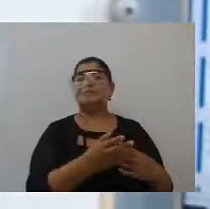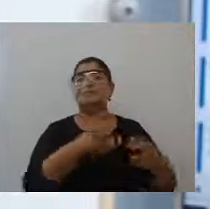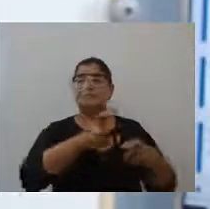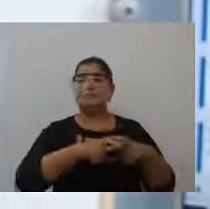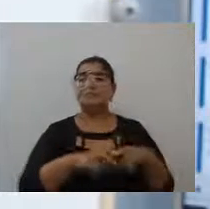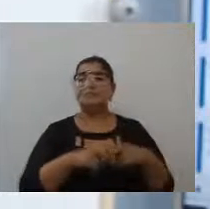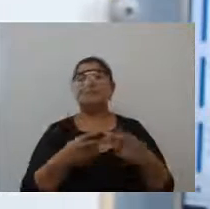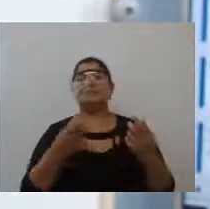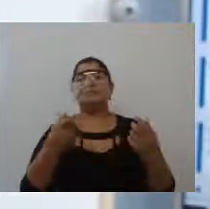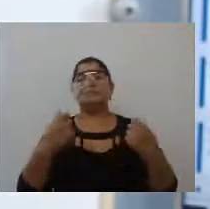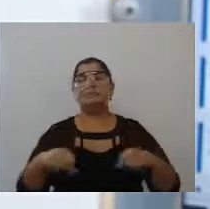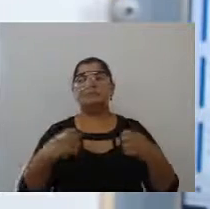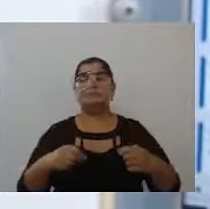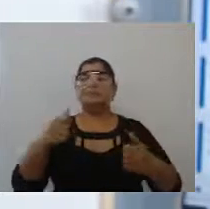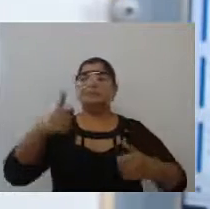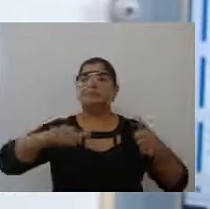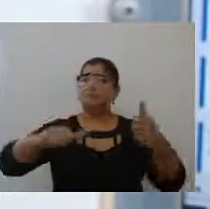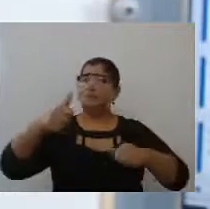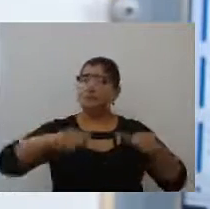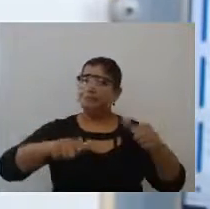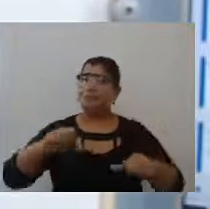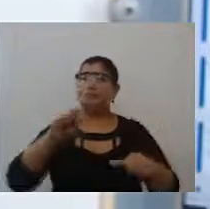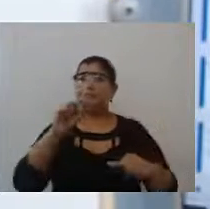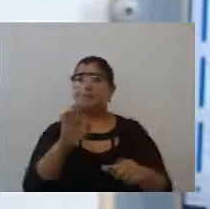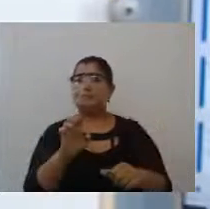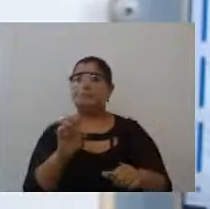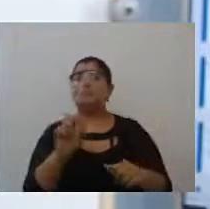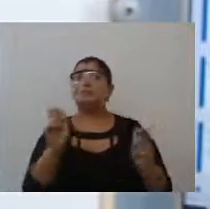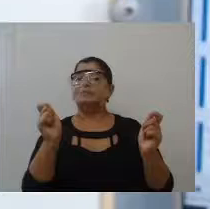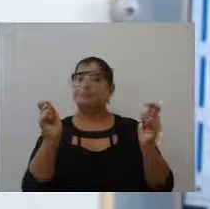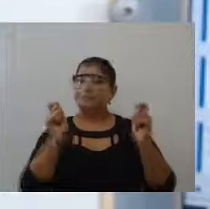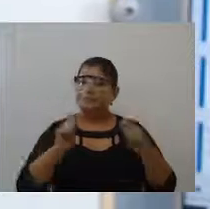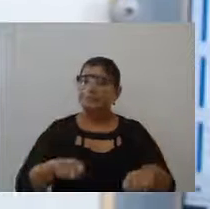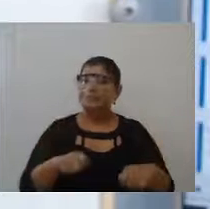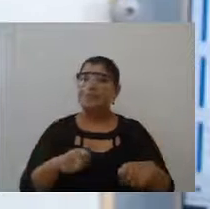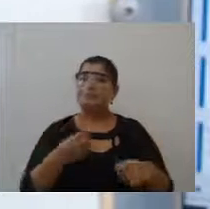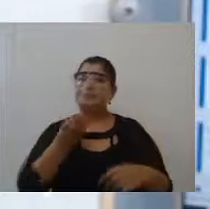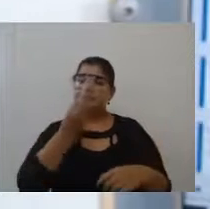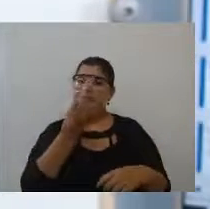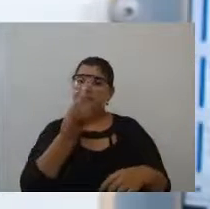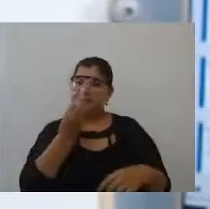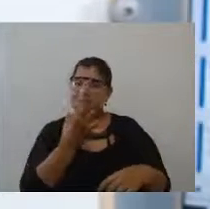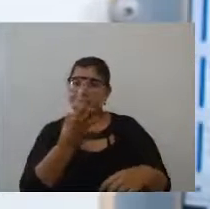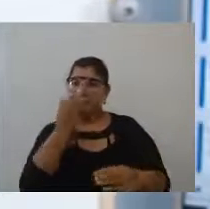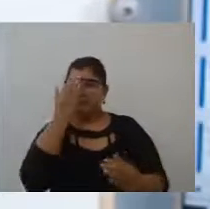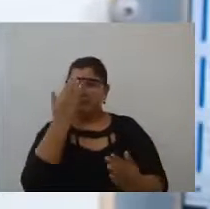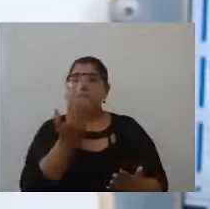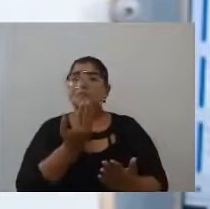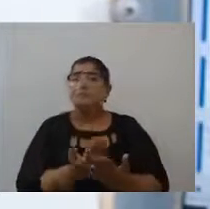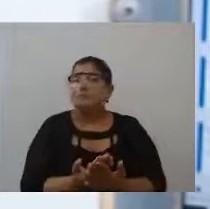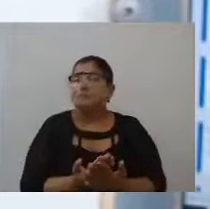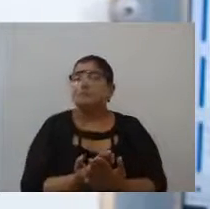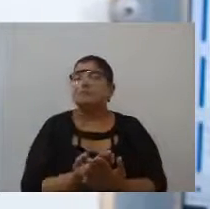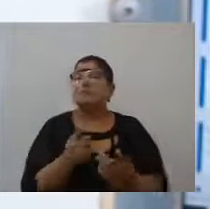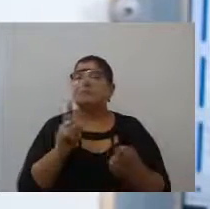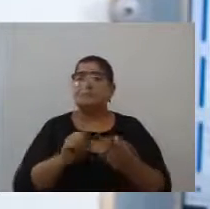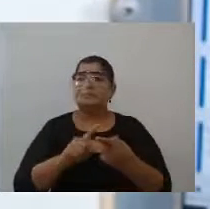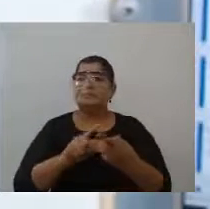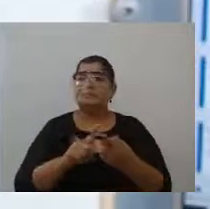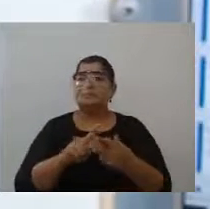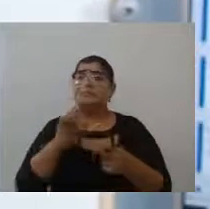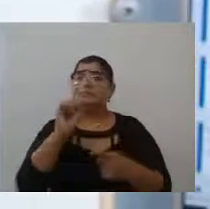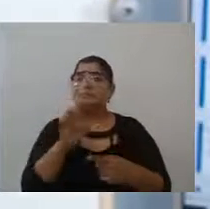sentido, vamos avaliar se a coisa merece o nosso crédito, merece a nossa confiança e também